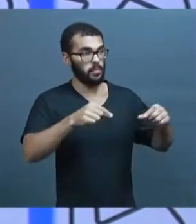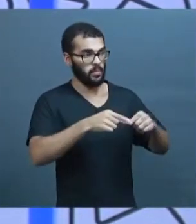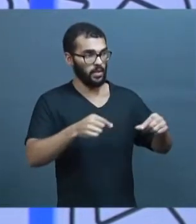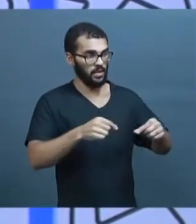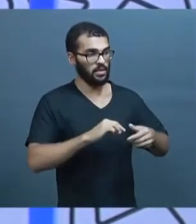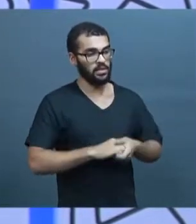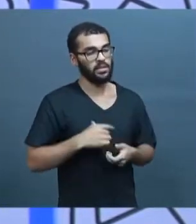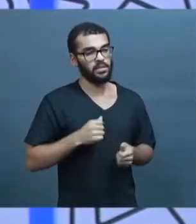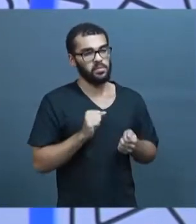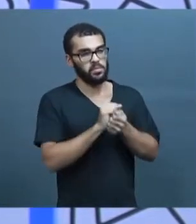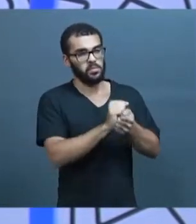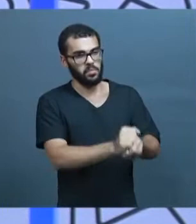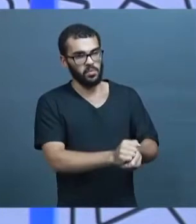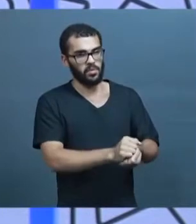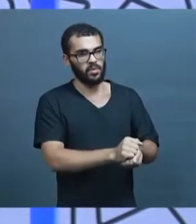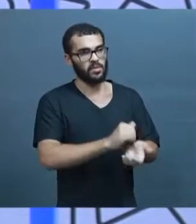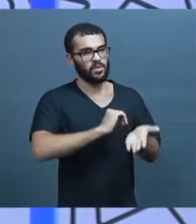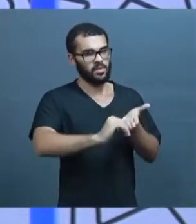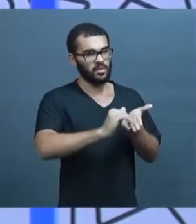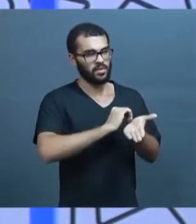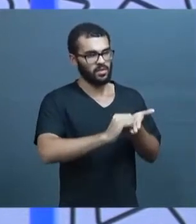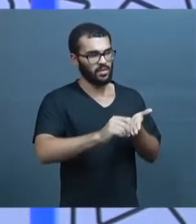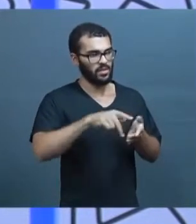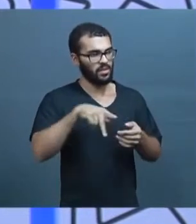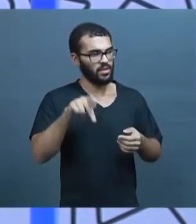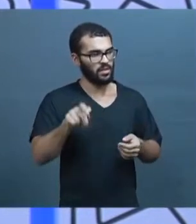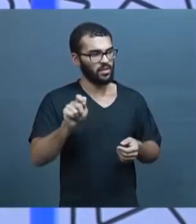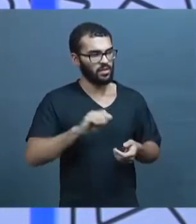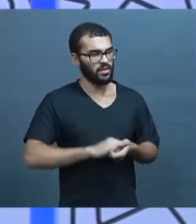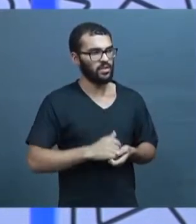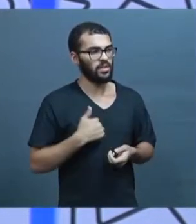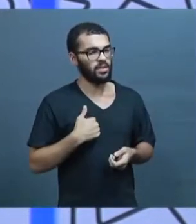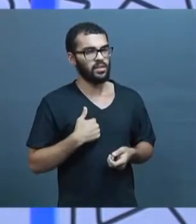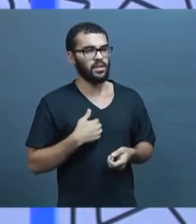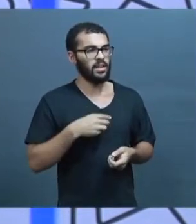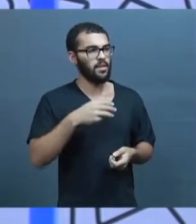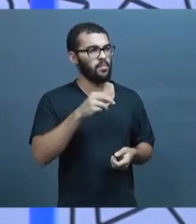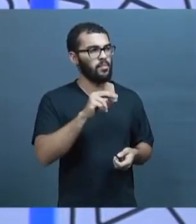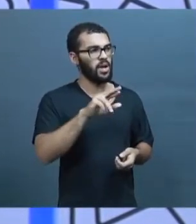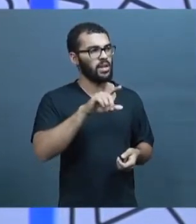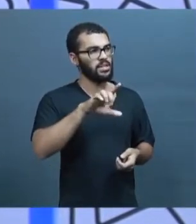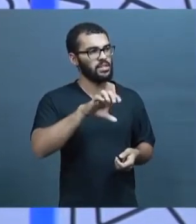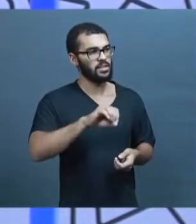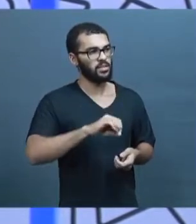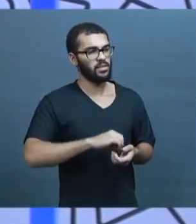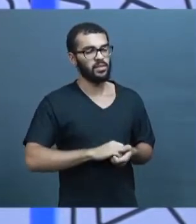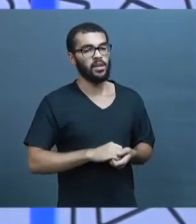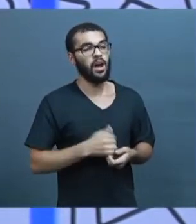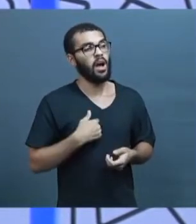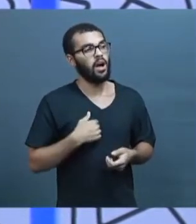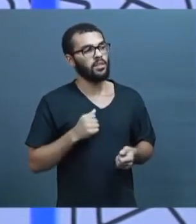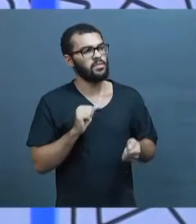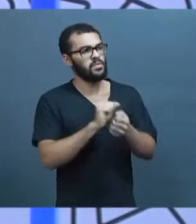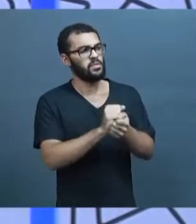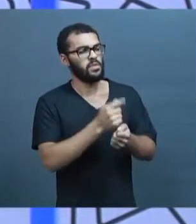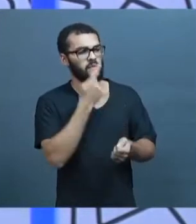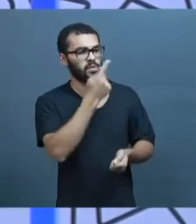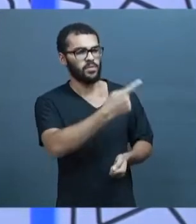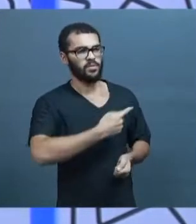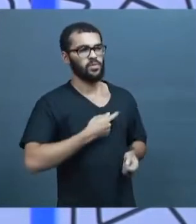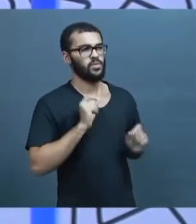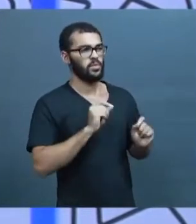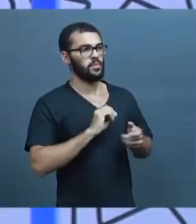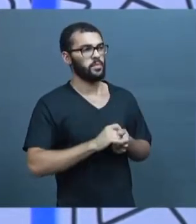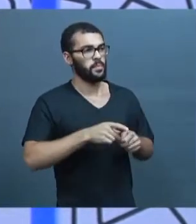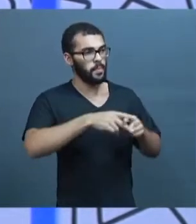de Previdência Social, o Dr. Marcelo Caetano, né, do governo anterior, e ele fez um desabafo, né, dizendo que uma